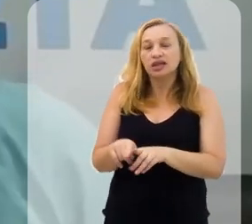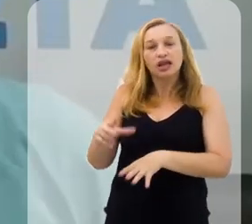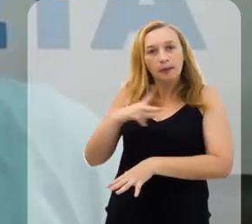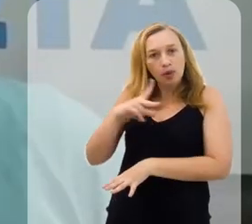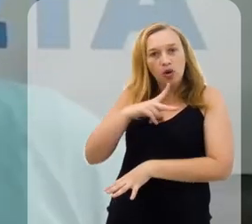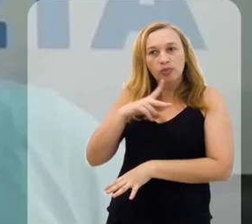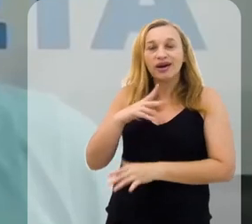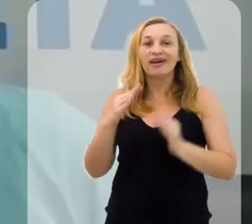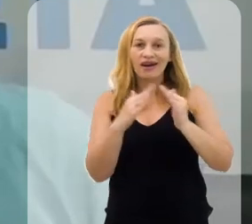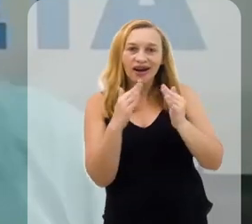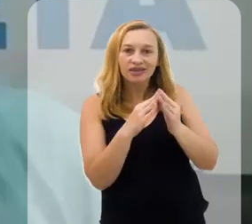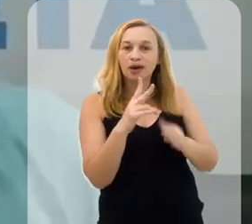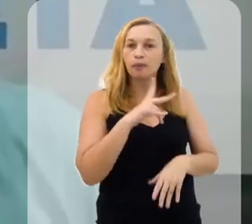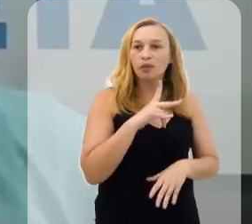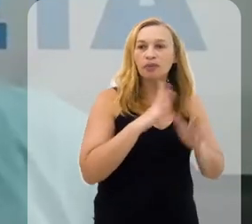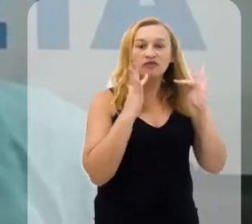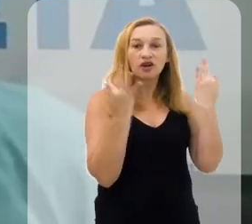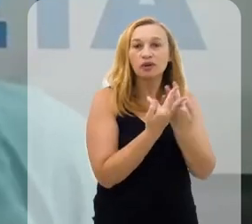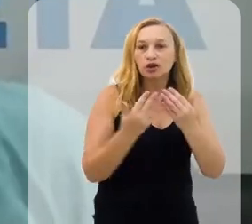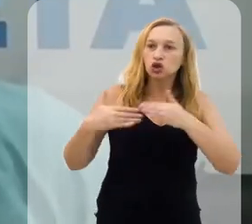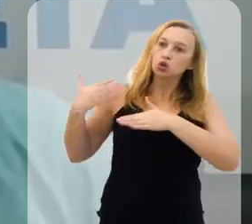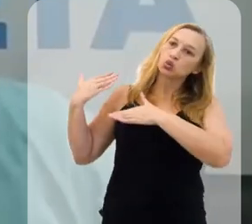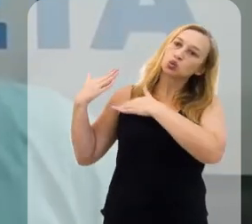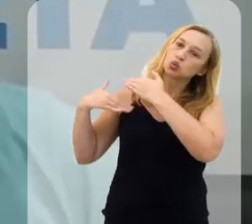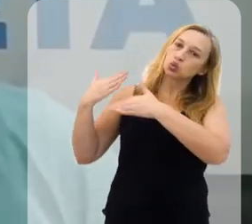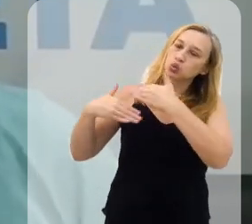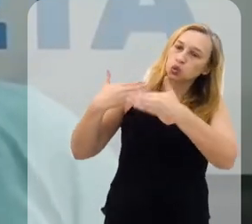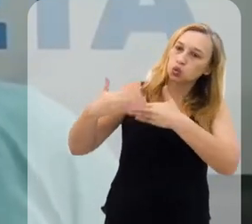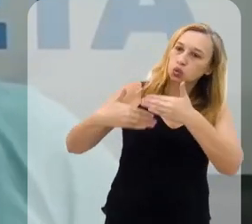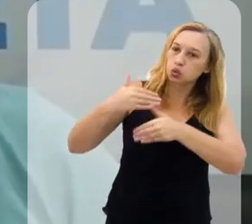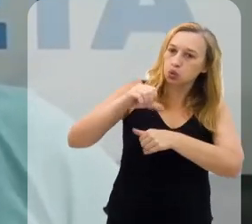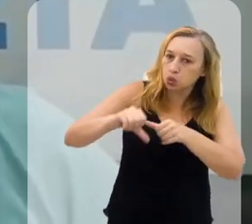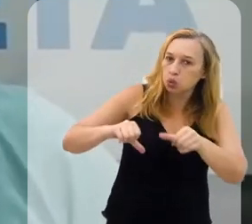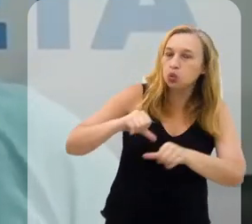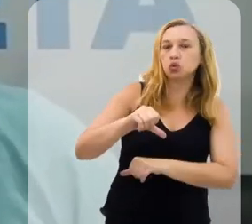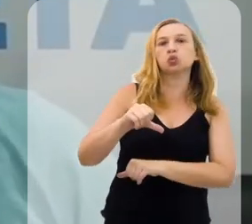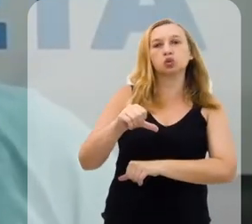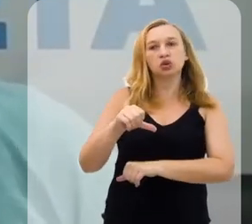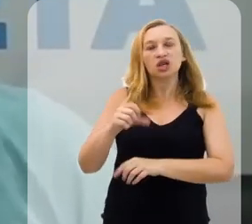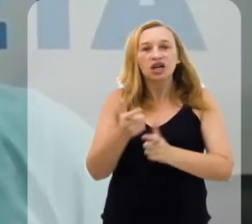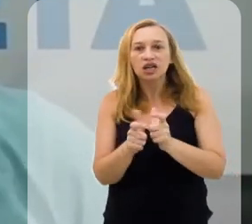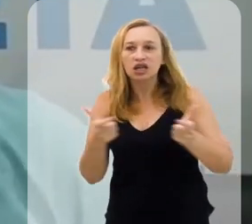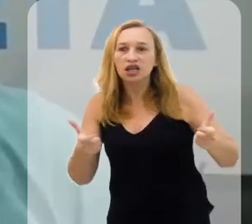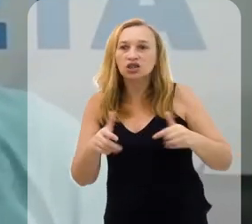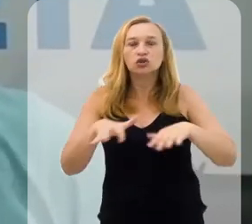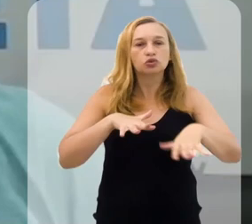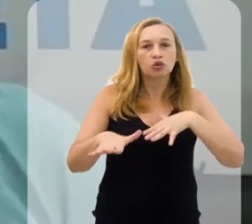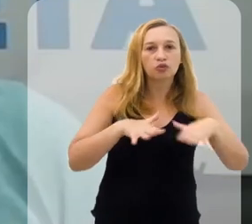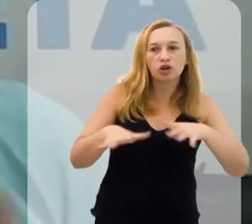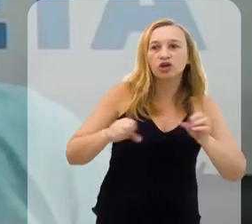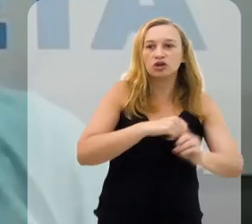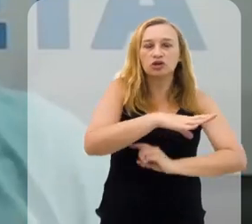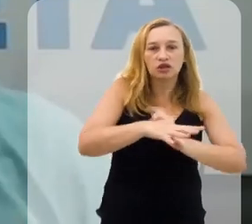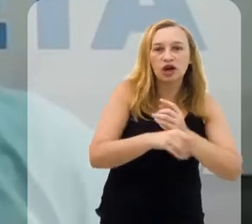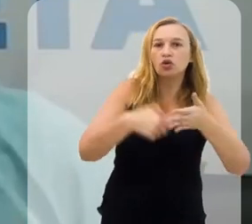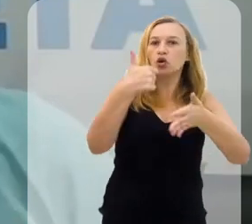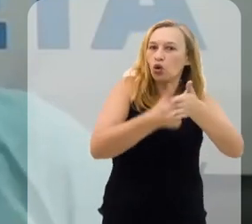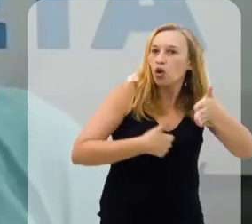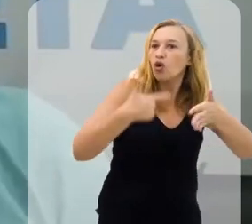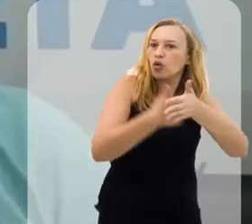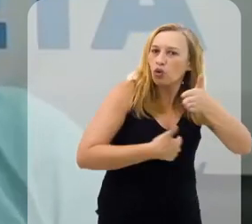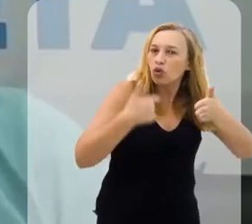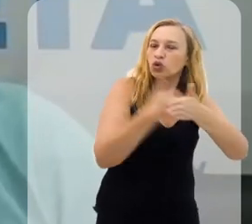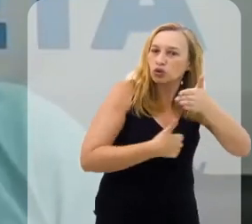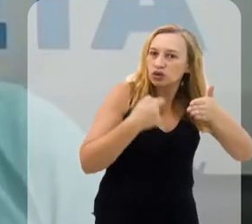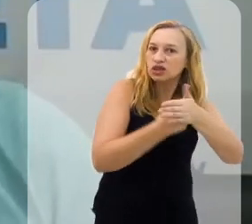da propriedade, da própria casa, da própria família. Com o passar dos anos, né, houve um avanço muito grande pelos movimentos sociais,